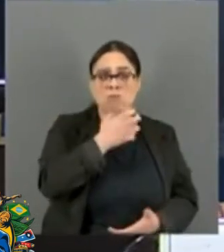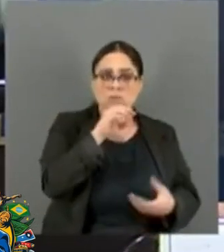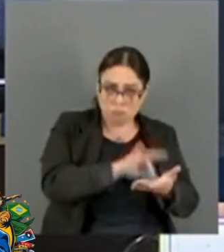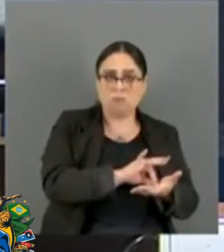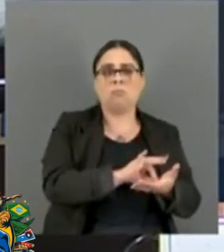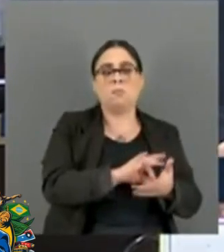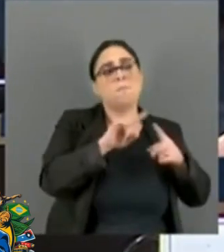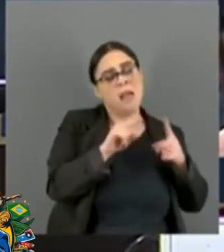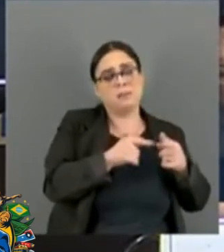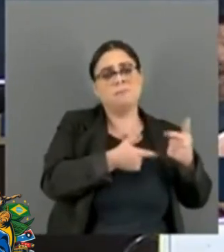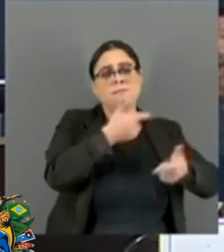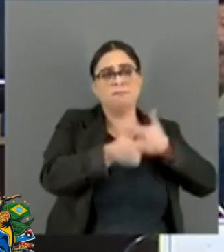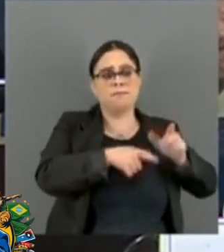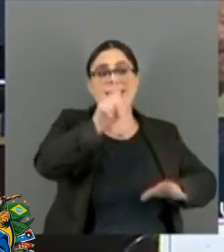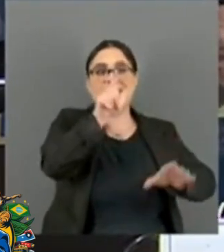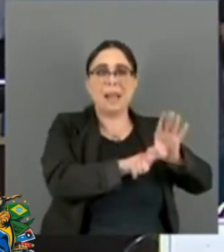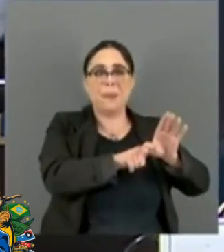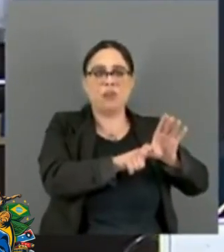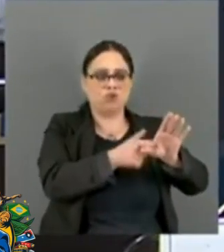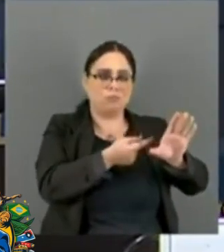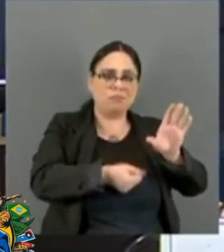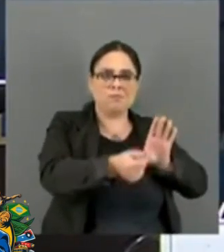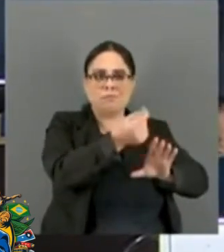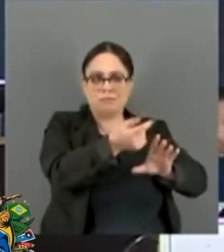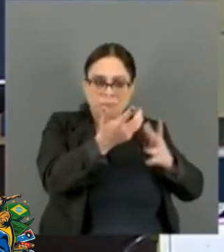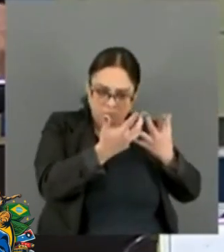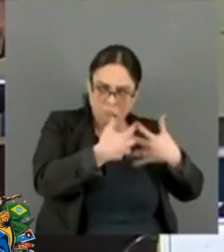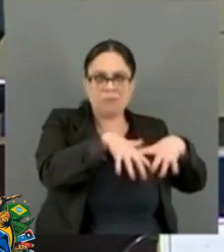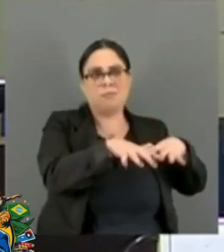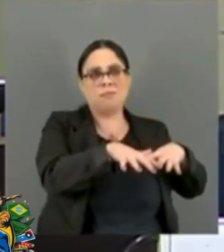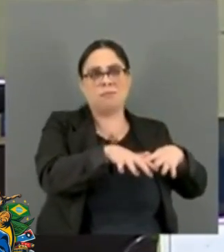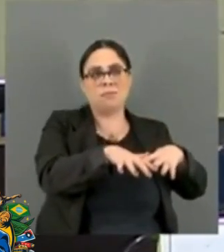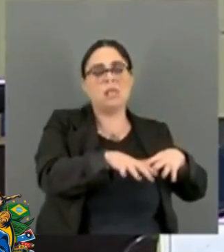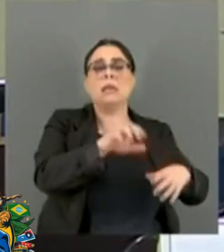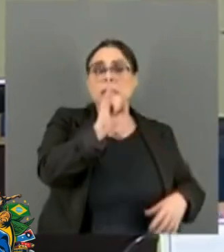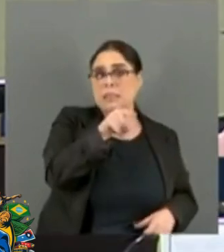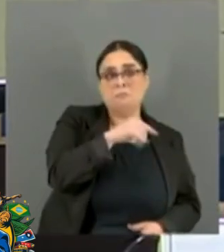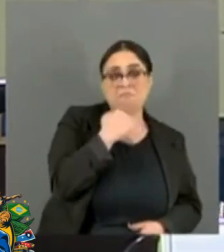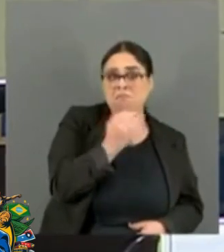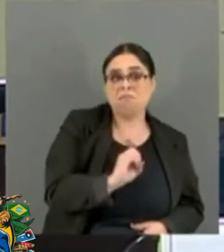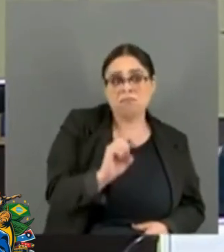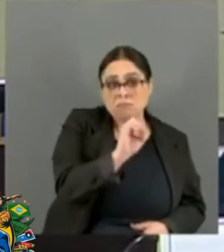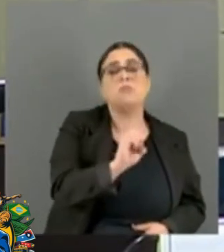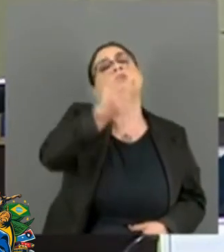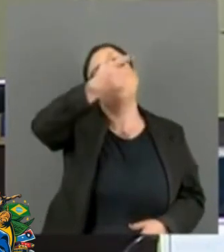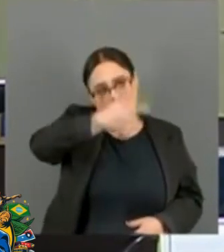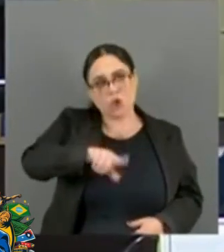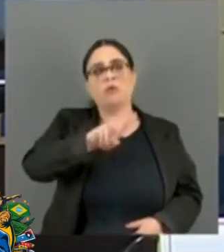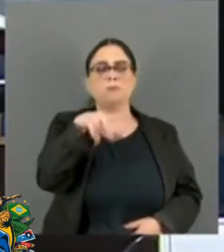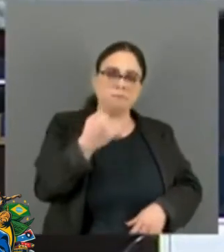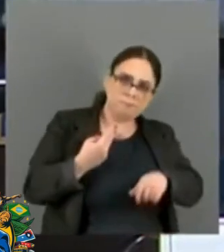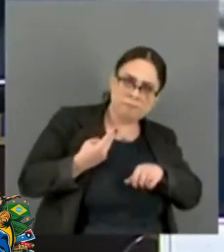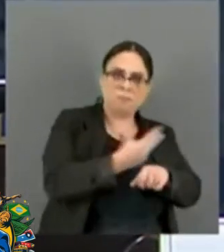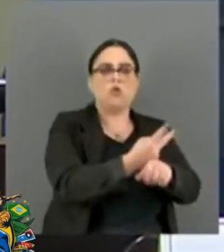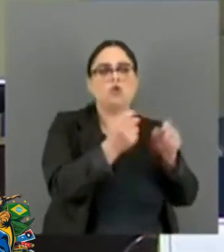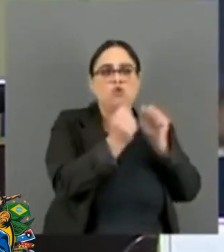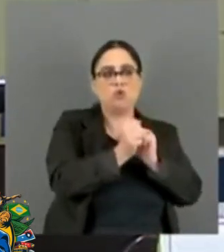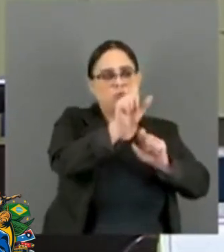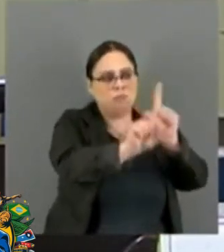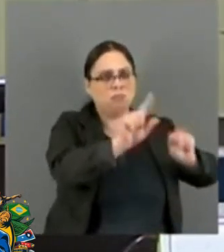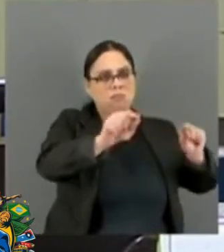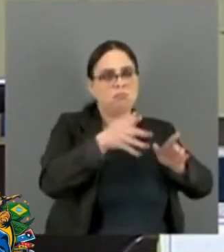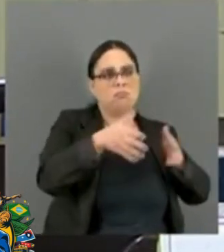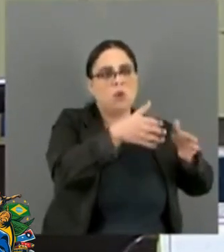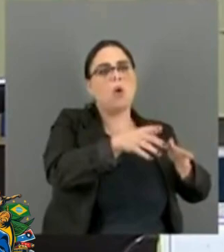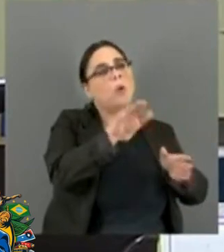entretanto, um trabalho que depende dessa monetização para a sua sobrevivência. E se isso não acontecer, novamente nós vamos buscar, junto à nossa audiência, o